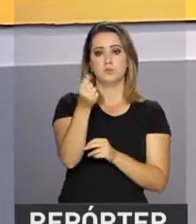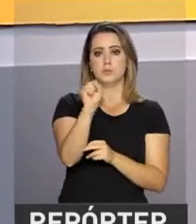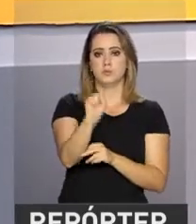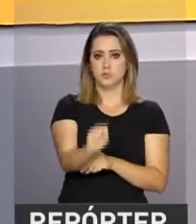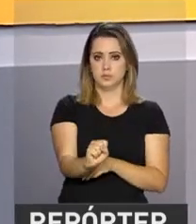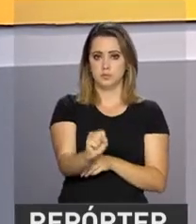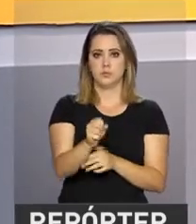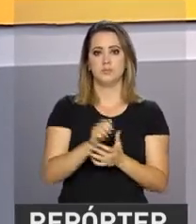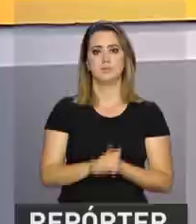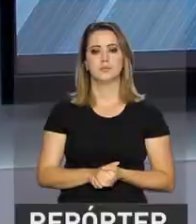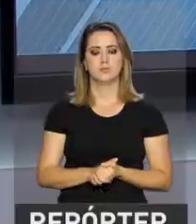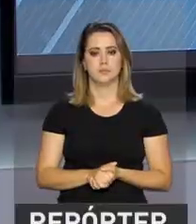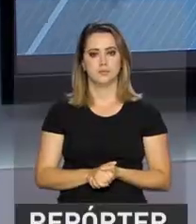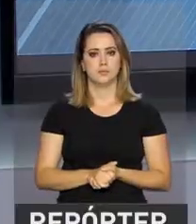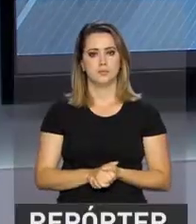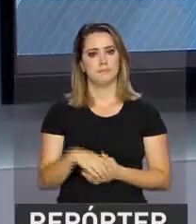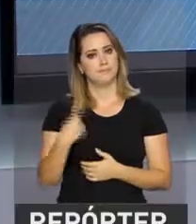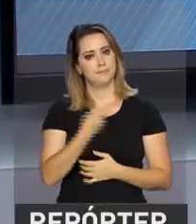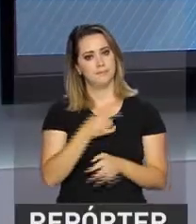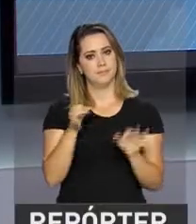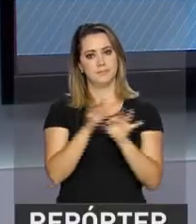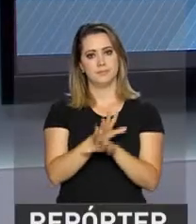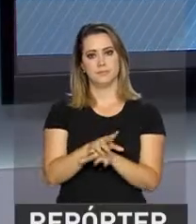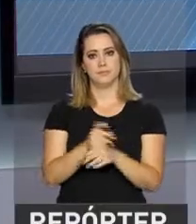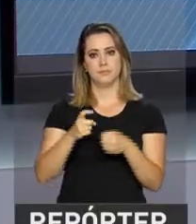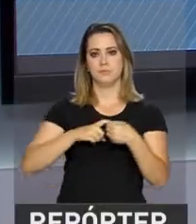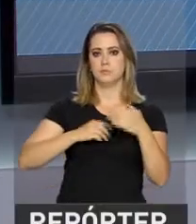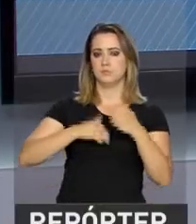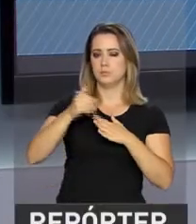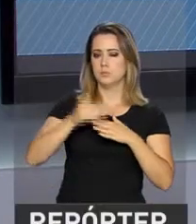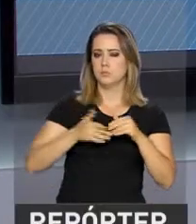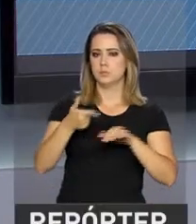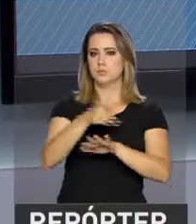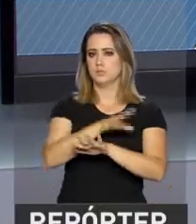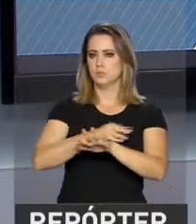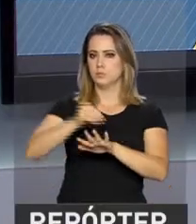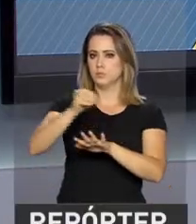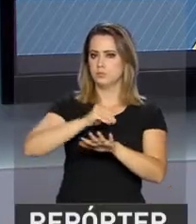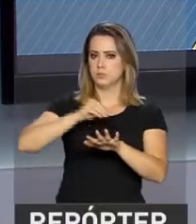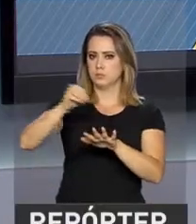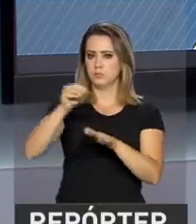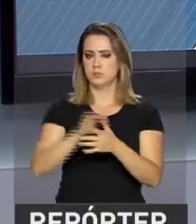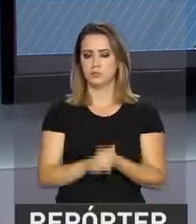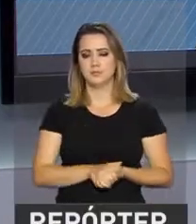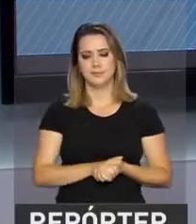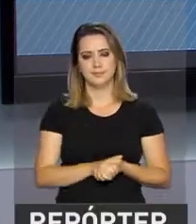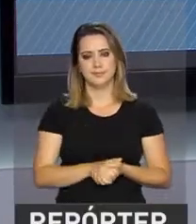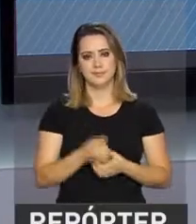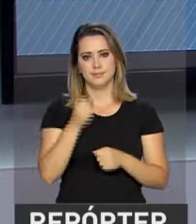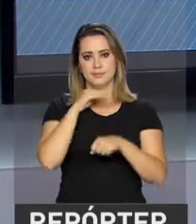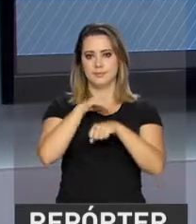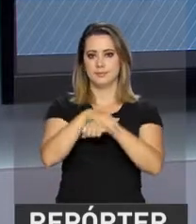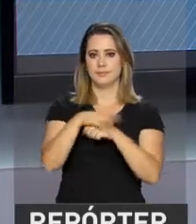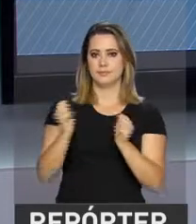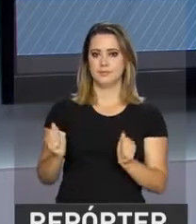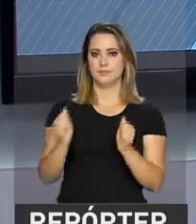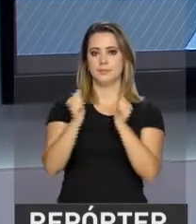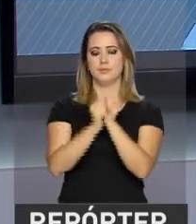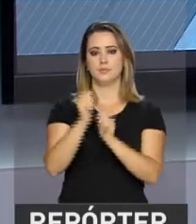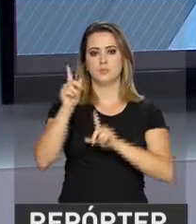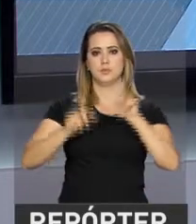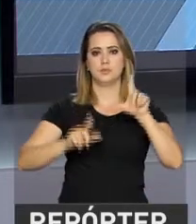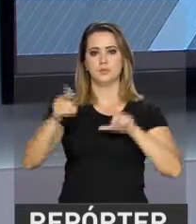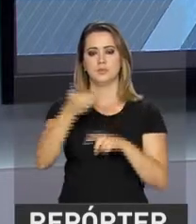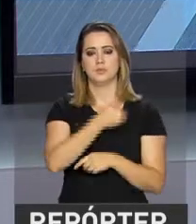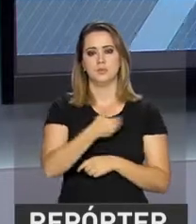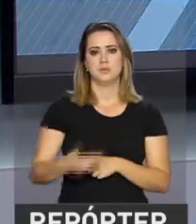de 2018. Nós ficamos por aqui. Voltamos a qualquer momento com outras informações. Uma boa noite para você e